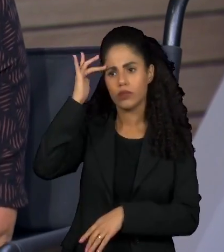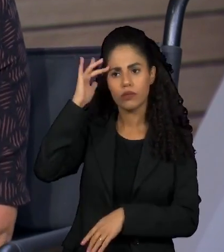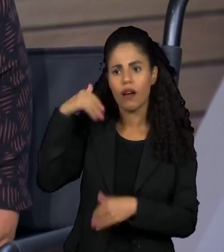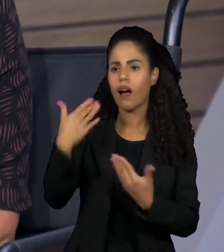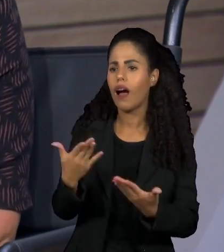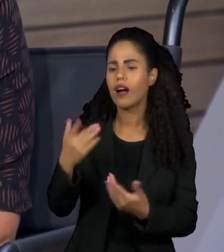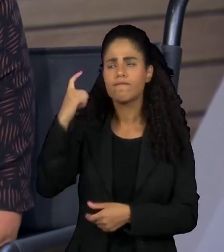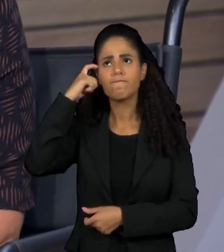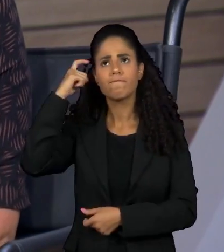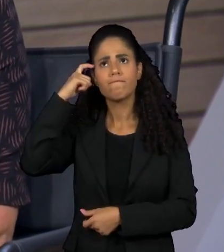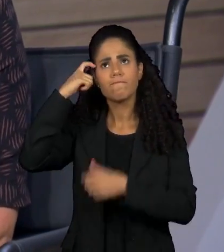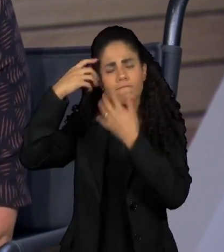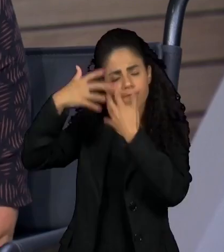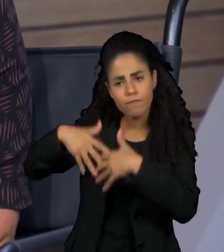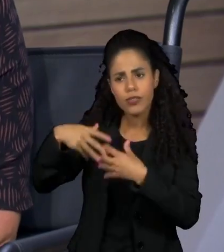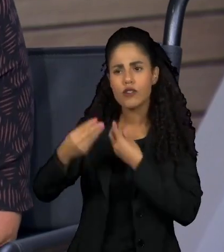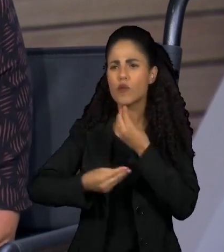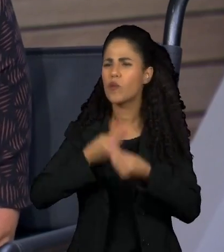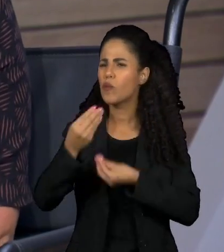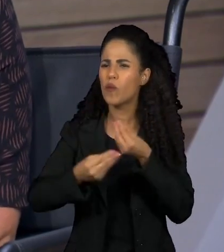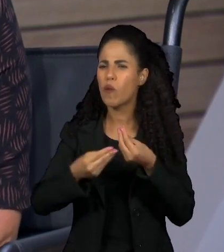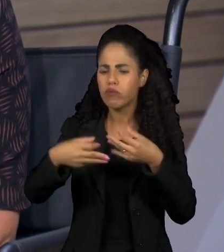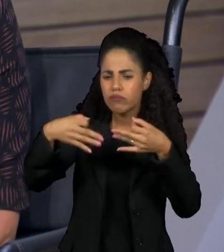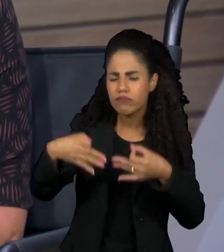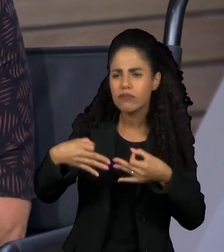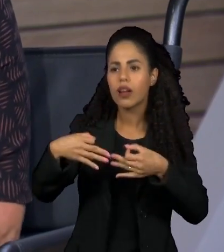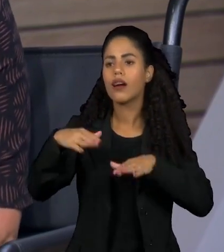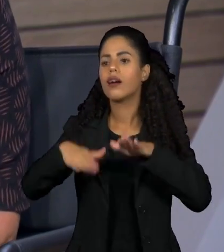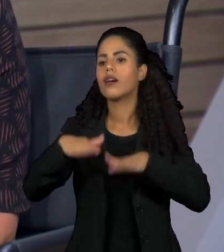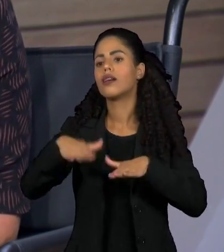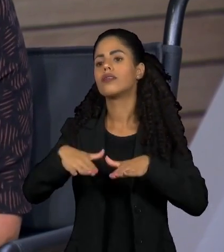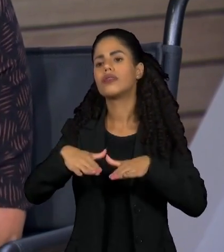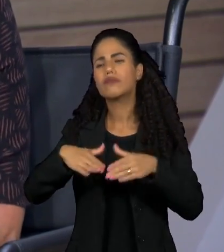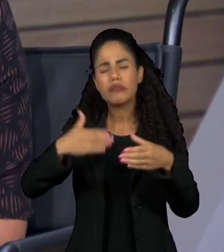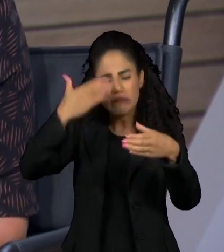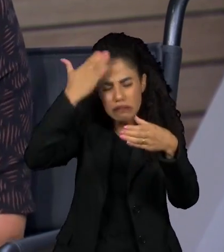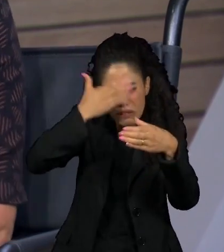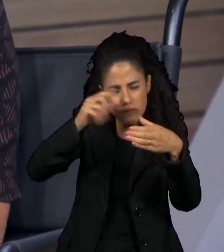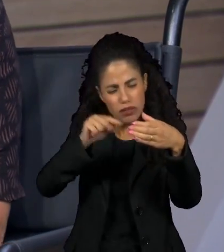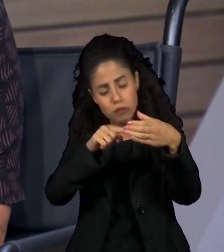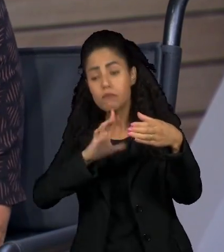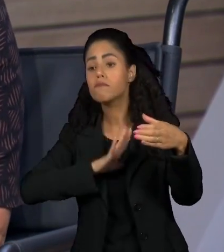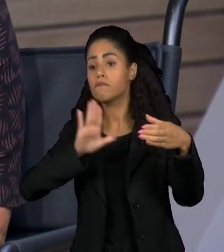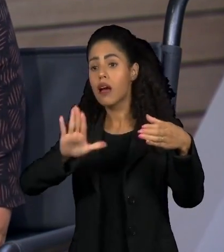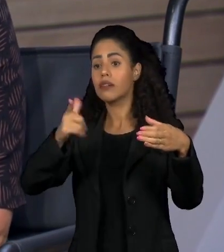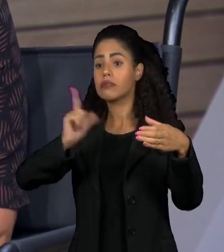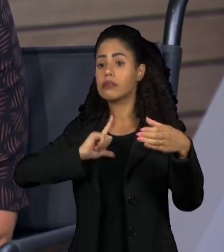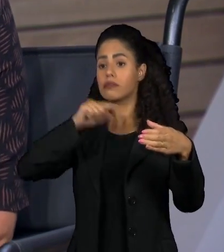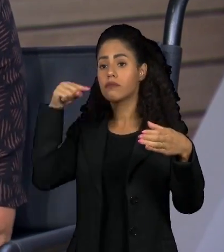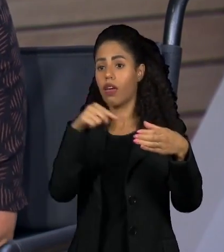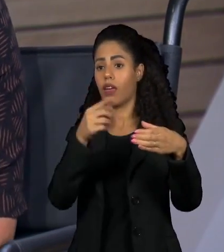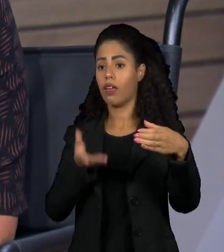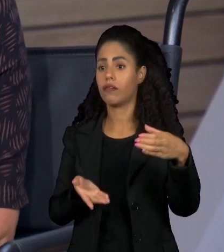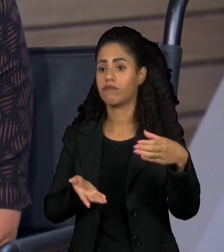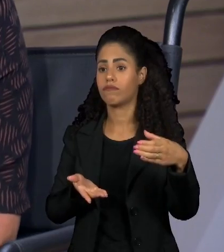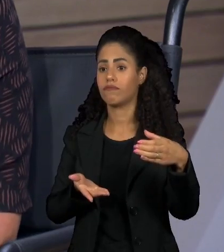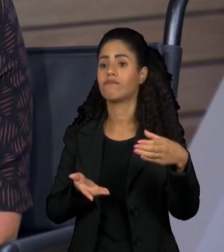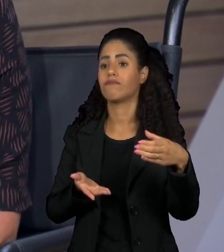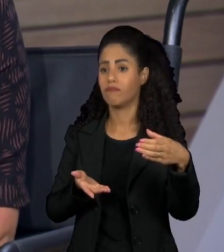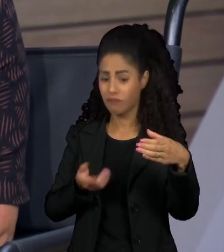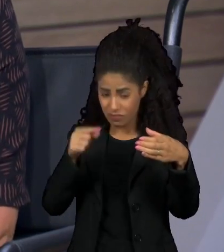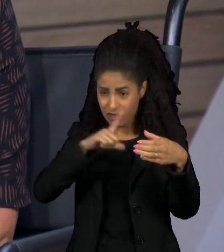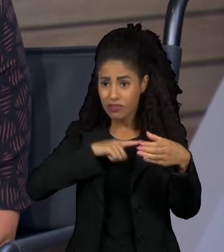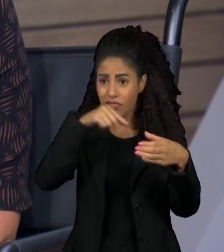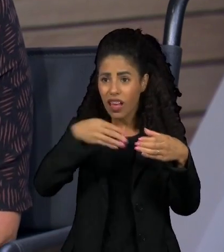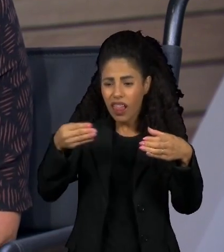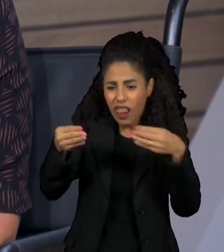param para pensar e não param para refletir que mesmo que você não está vendo, existe, né? Tem muita coisa que a gente não vê que está existindo.